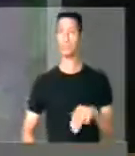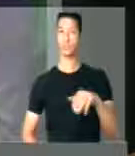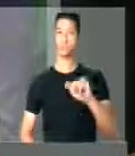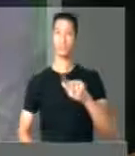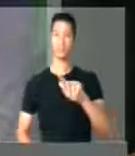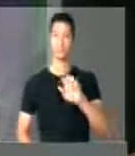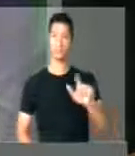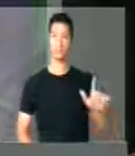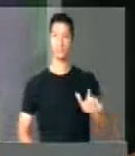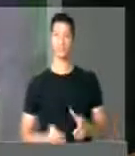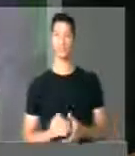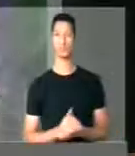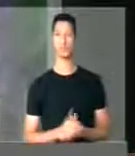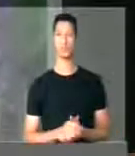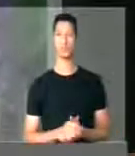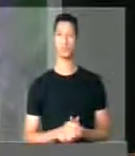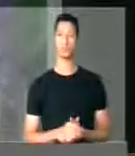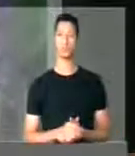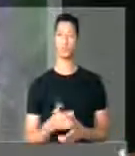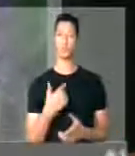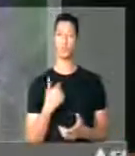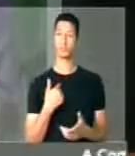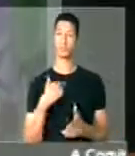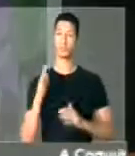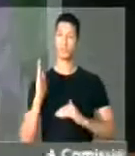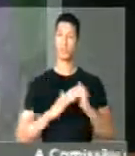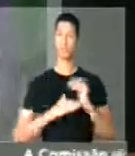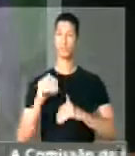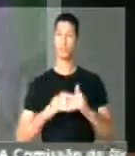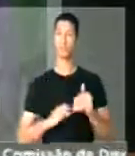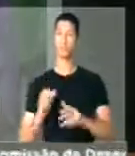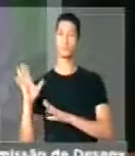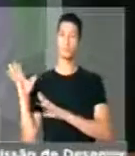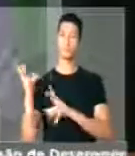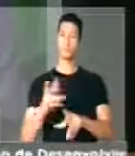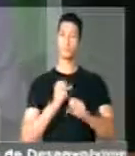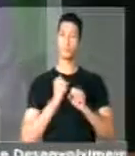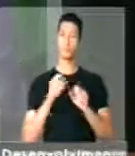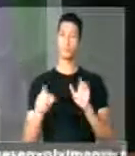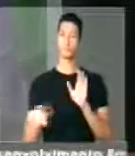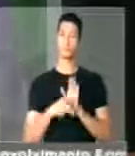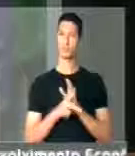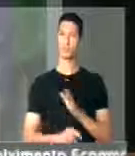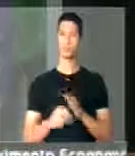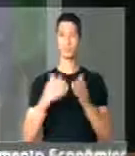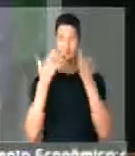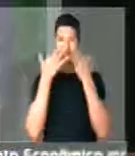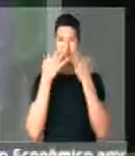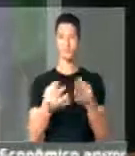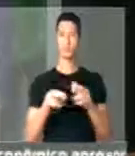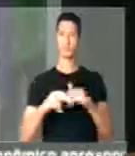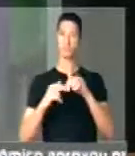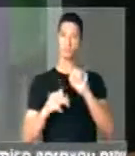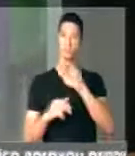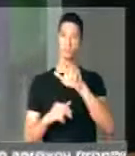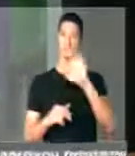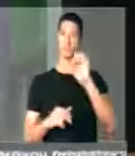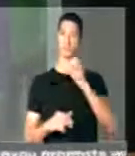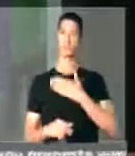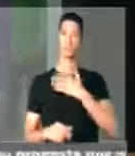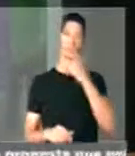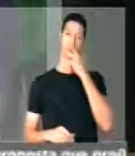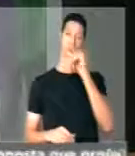Miguel Arraes. Eu praticamente herdei a admiração por Arraes de meu